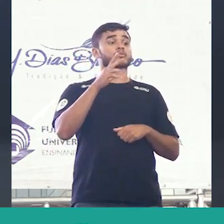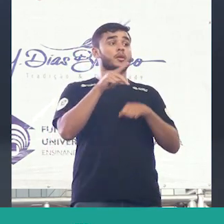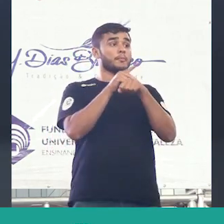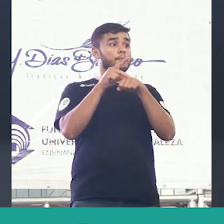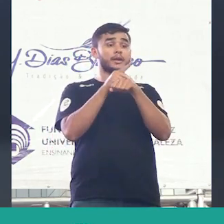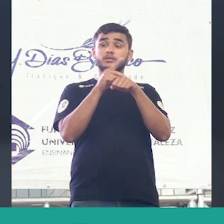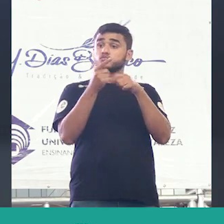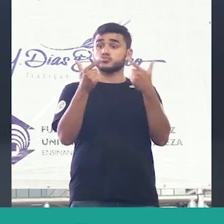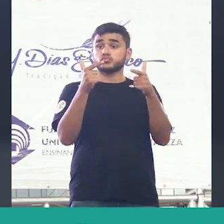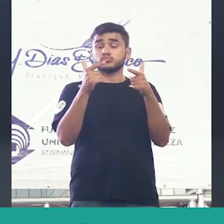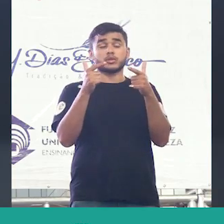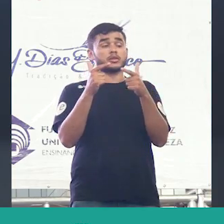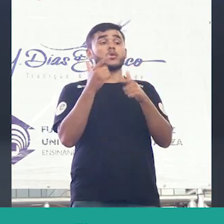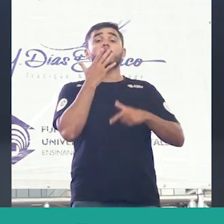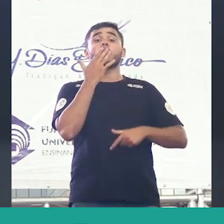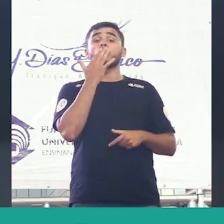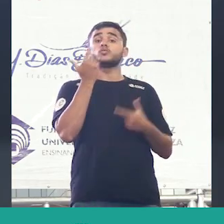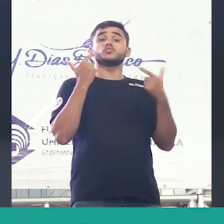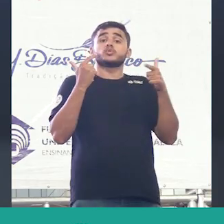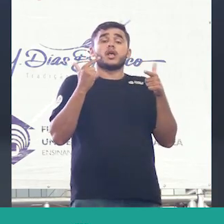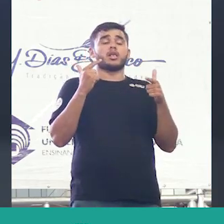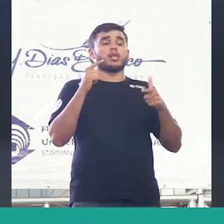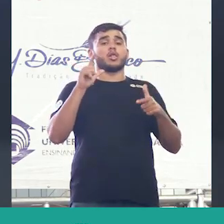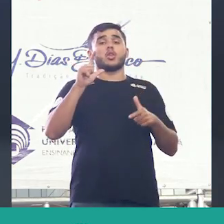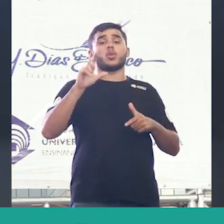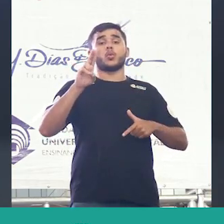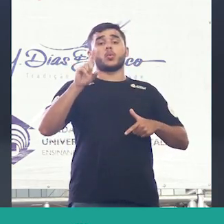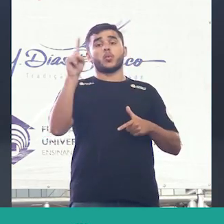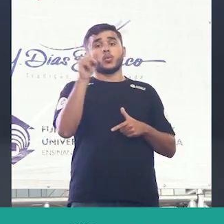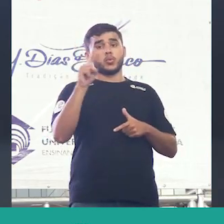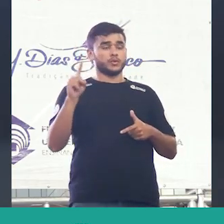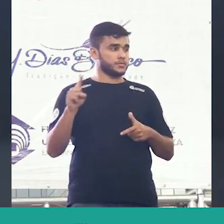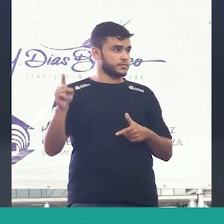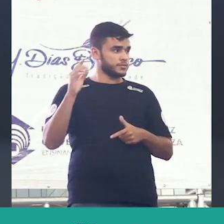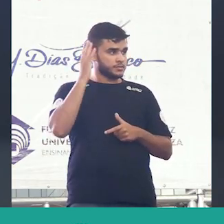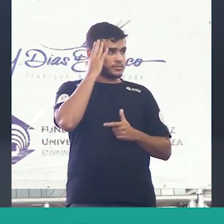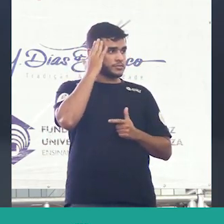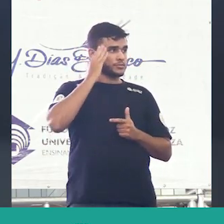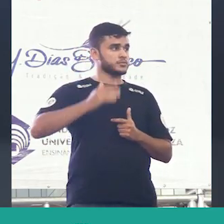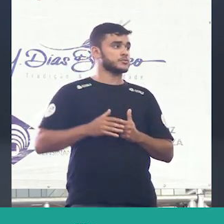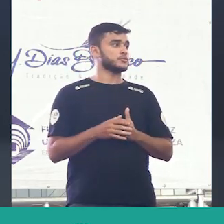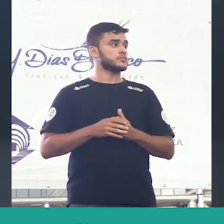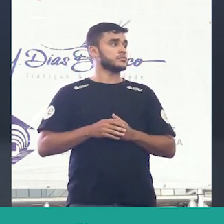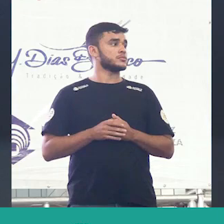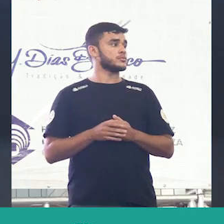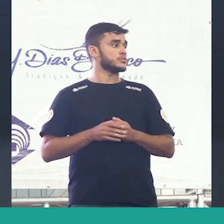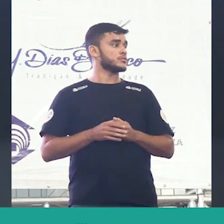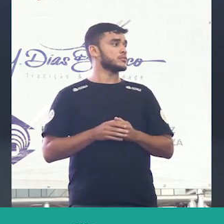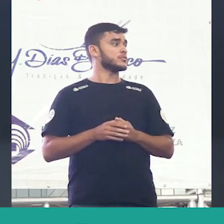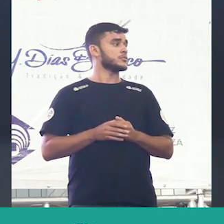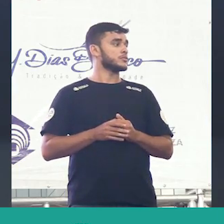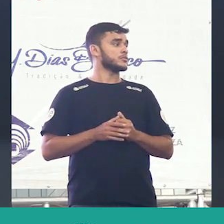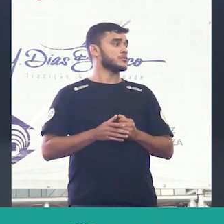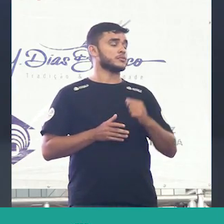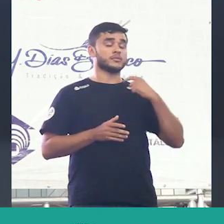luz. Não tem luz mesmo. Ok. Então vamos lá, concentrados. Não vá